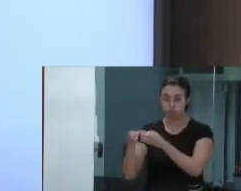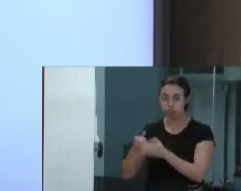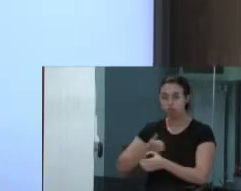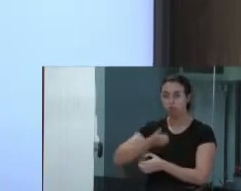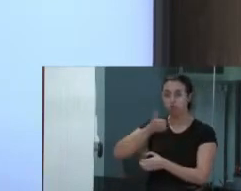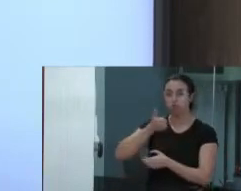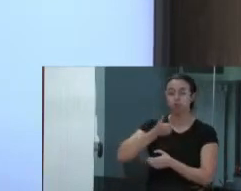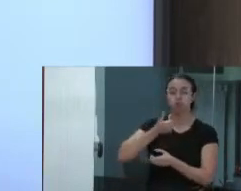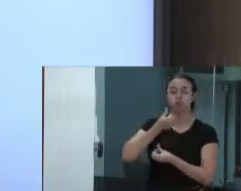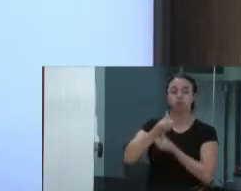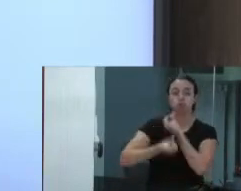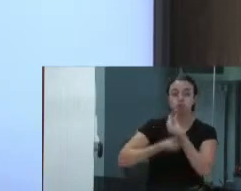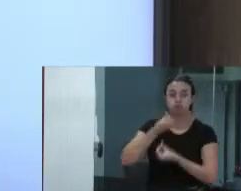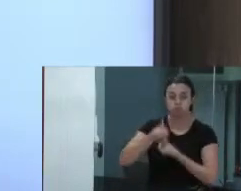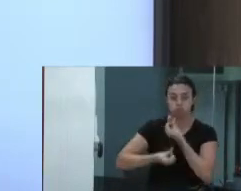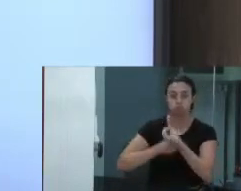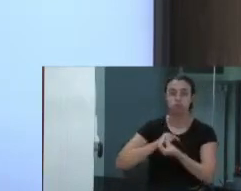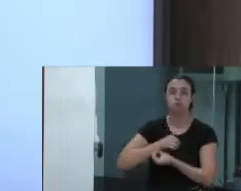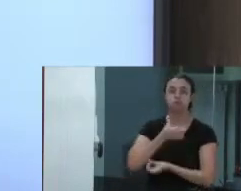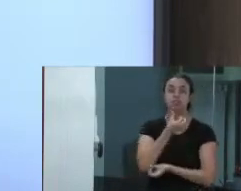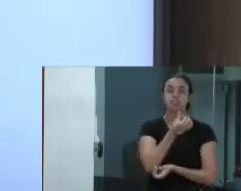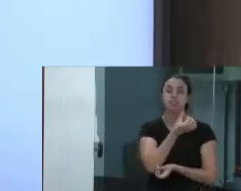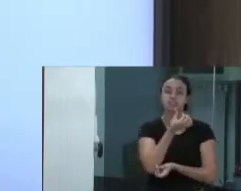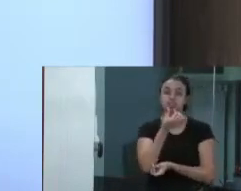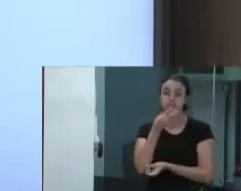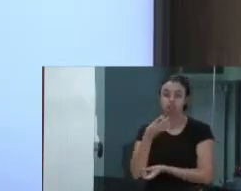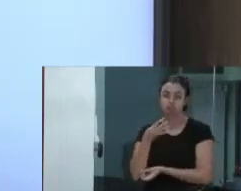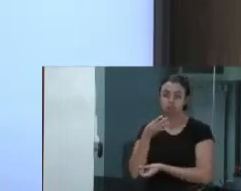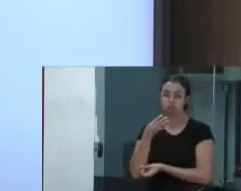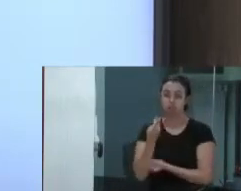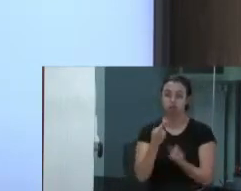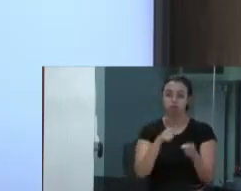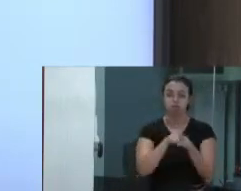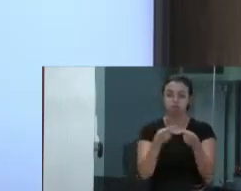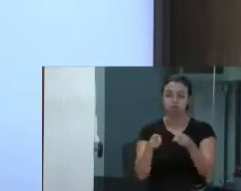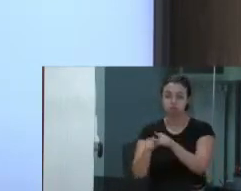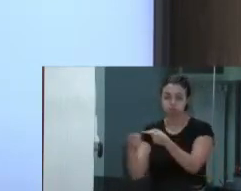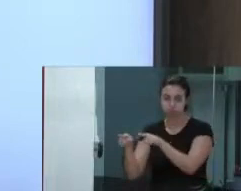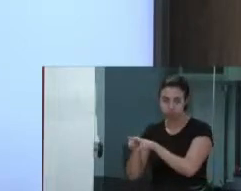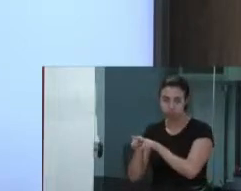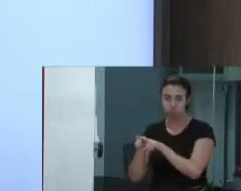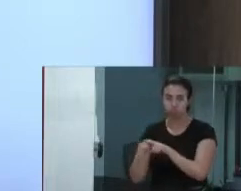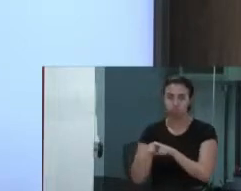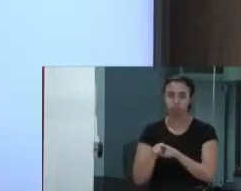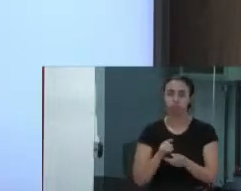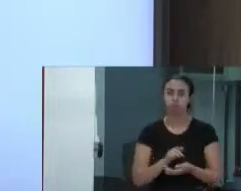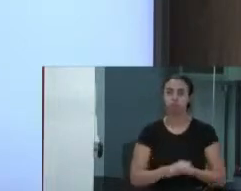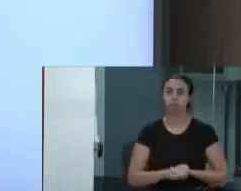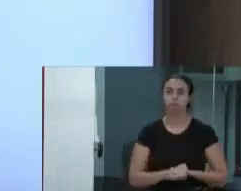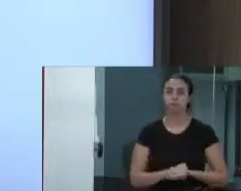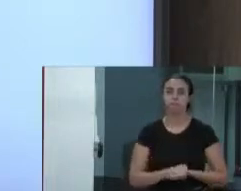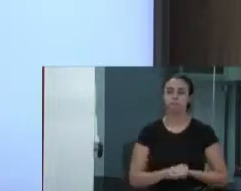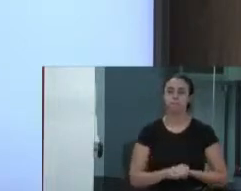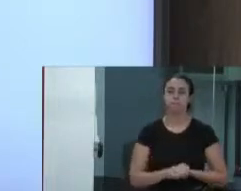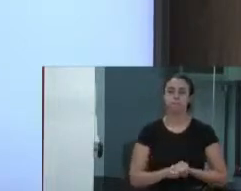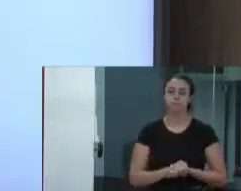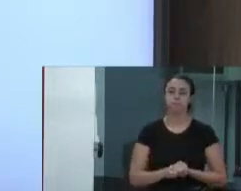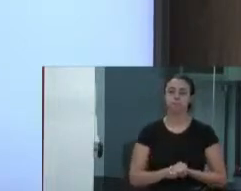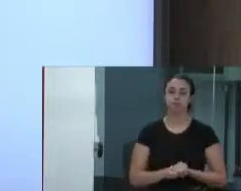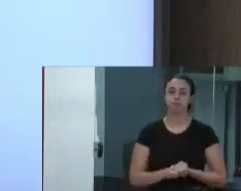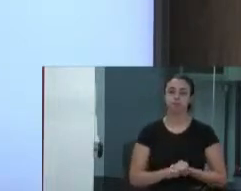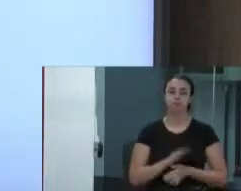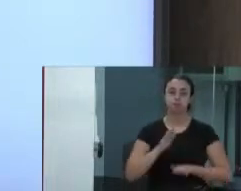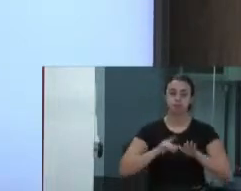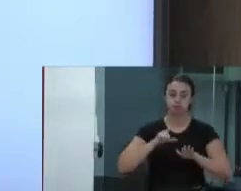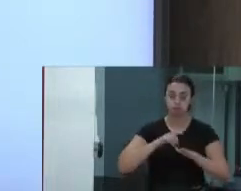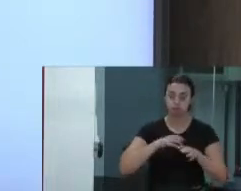semestre, nós temos 64 parcerias com 21 entidades. Então, a gente tem entidades que têm mais de um termo de parceria. Né, às vezes, a